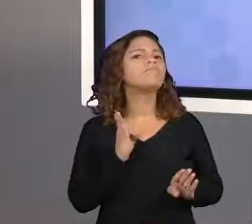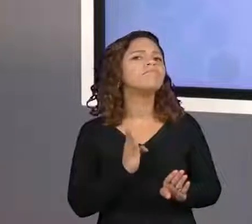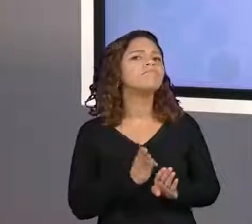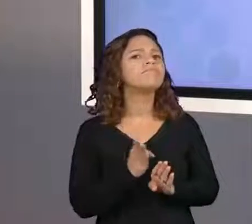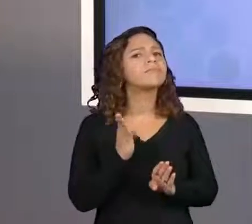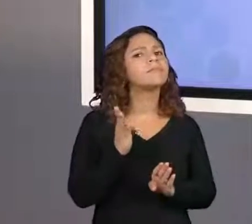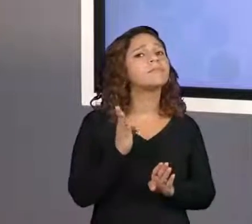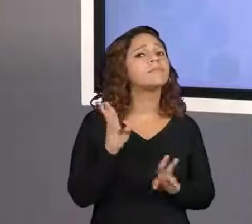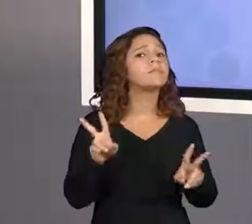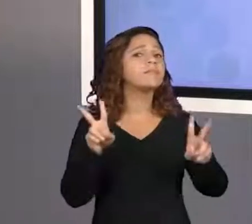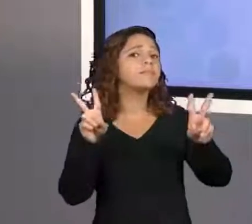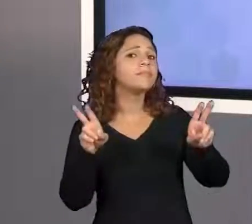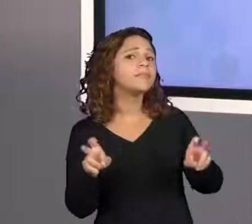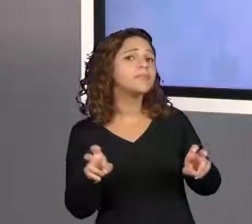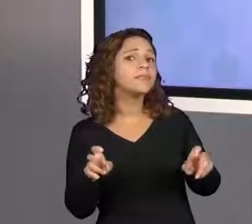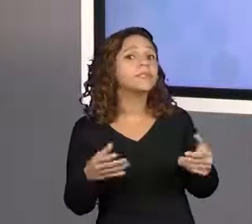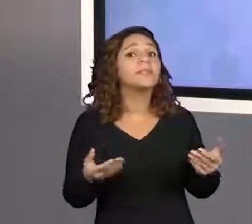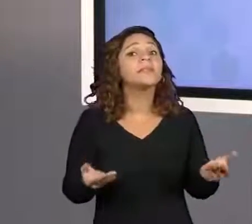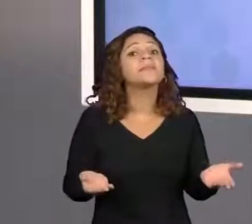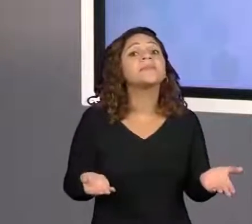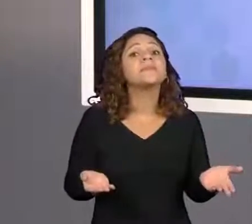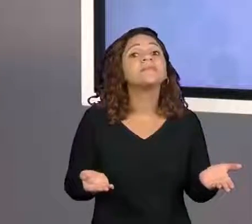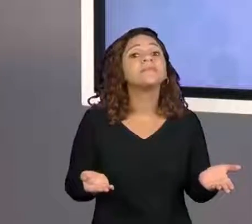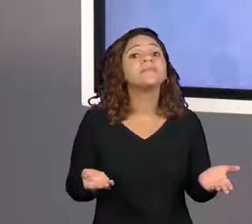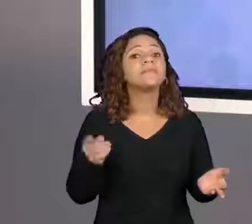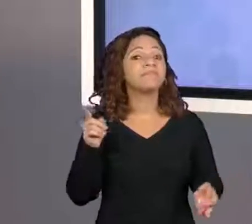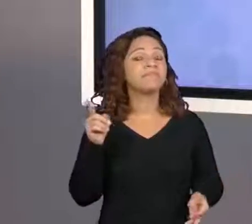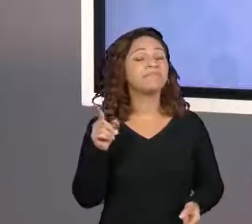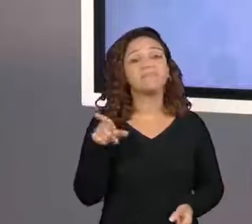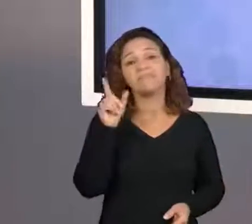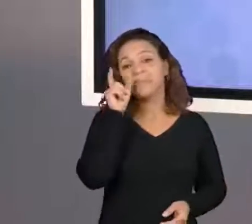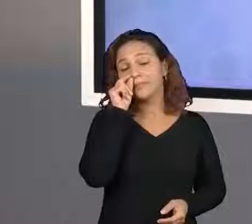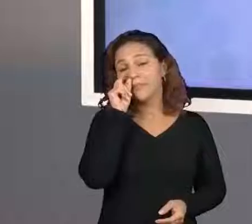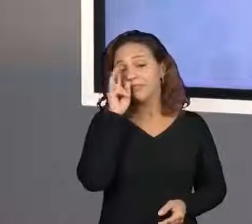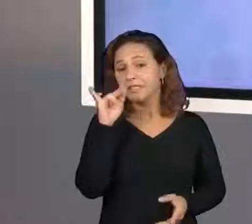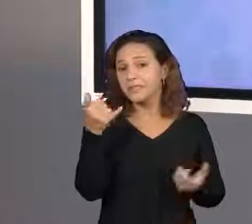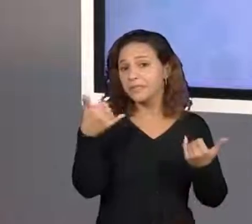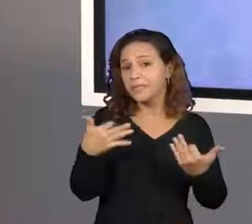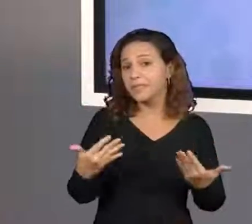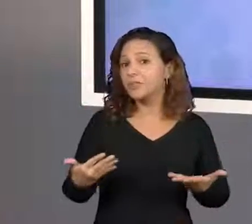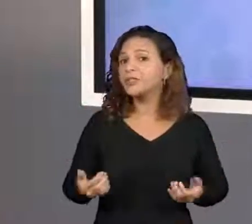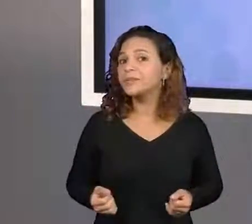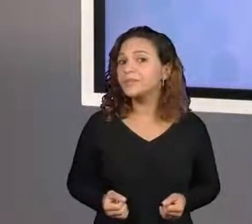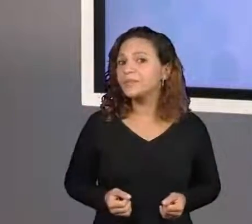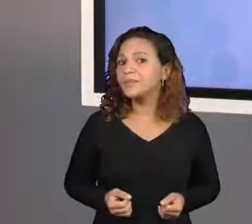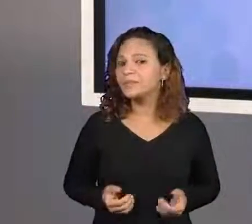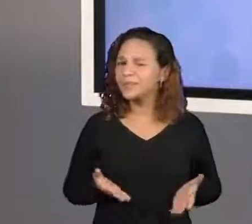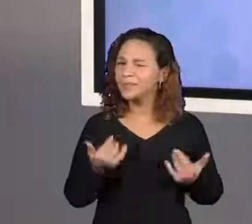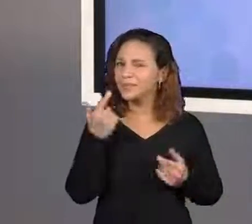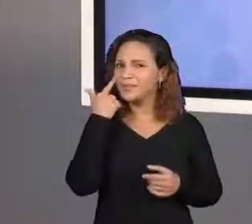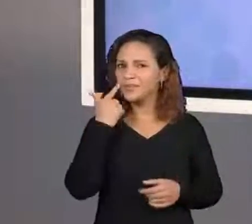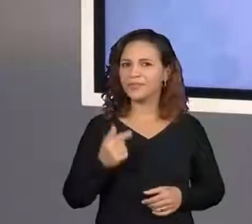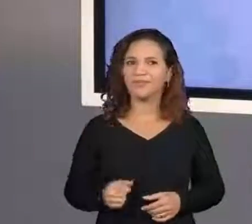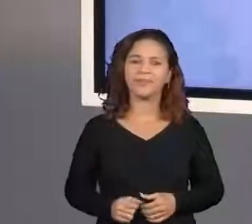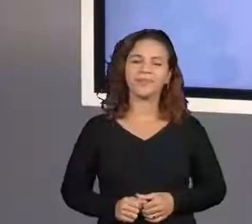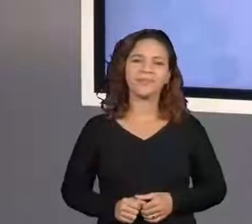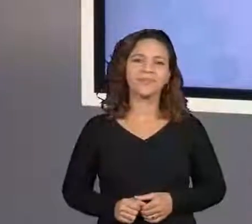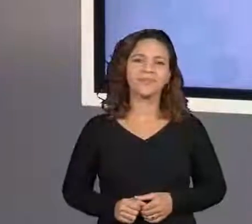qual é o título dessa aula, sobre o que o professor Seba vai falar no dia de hoje. Vamos lá para a tela.